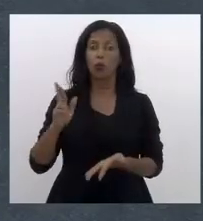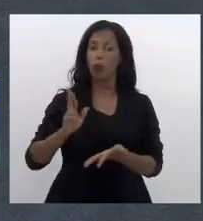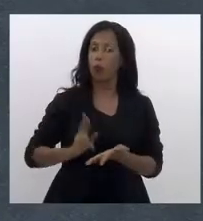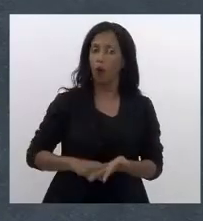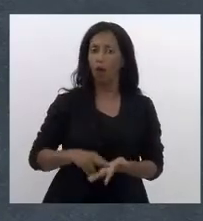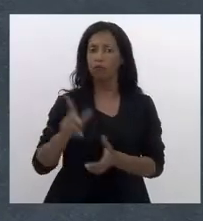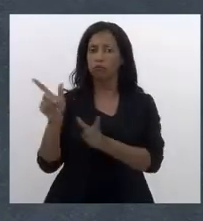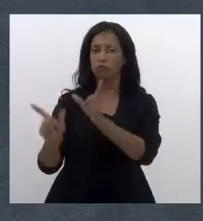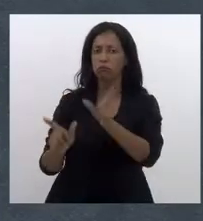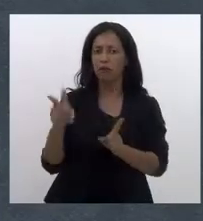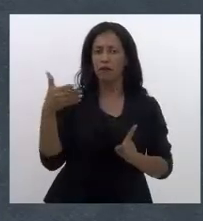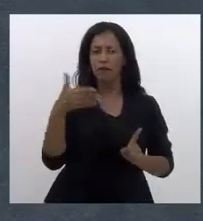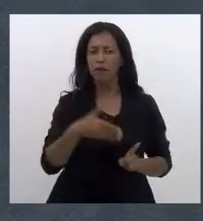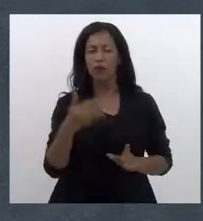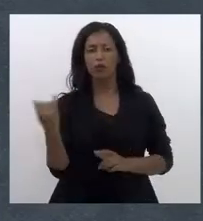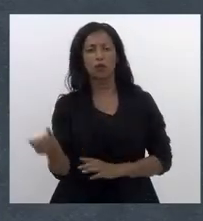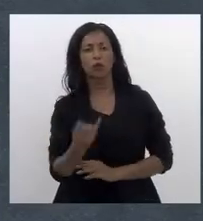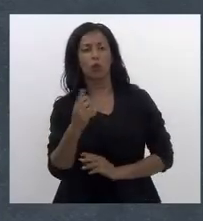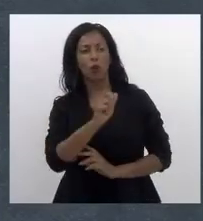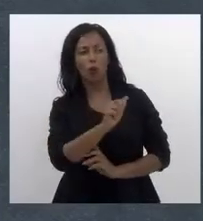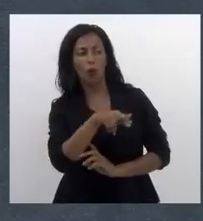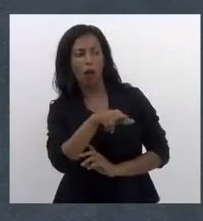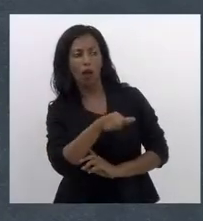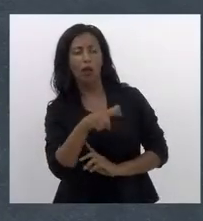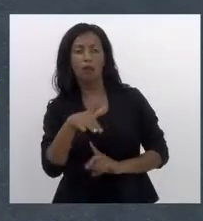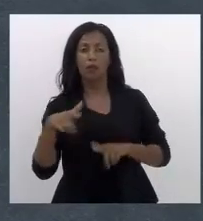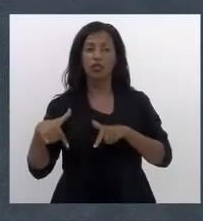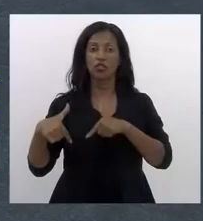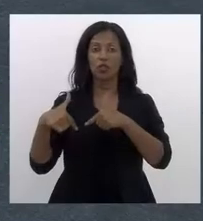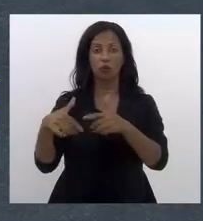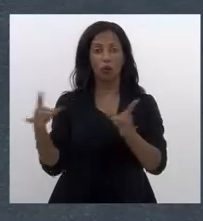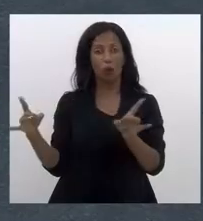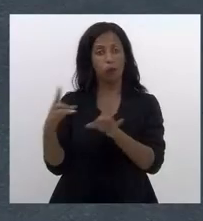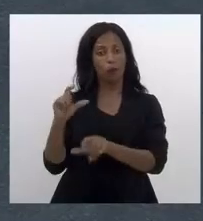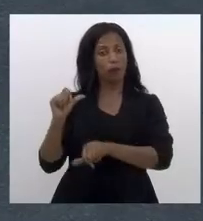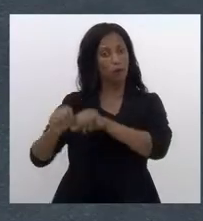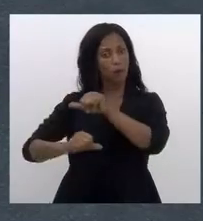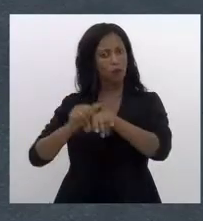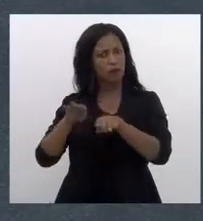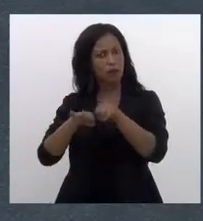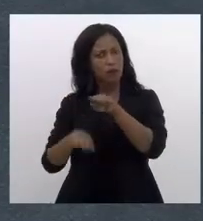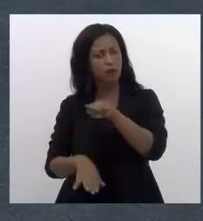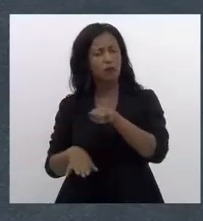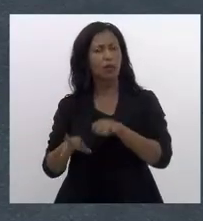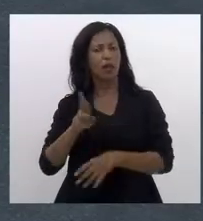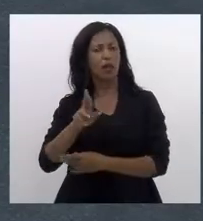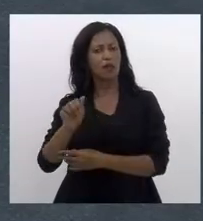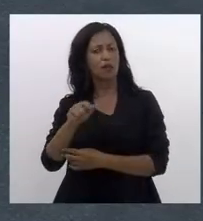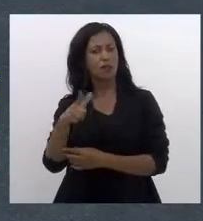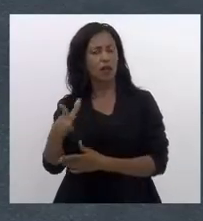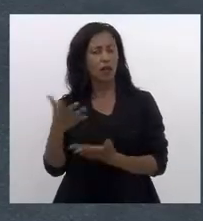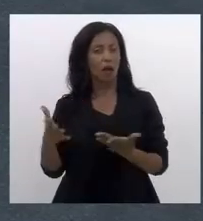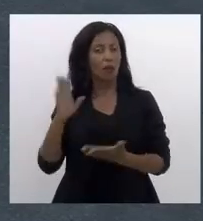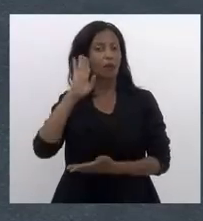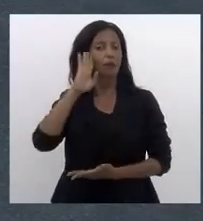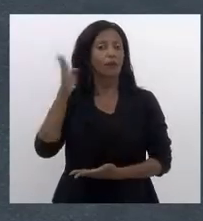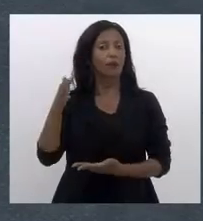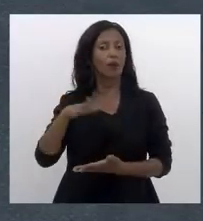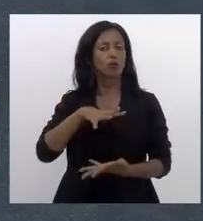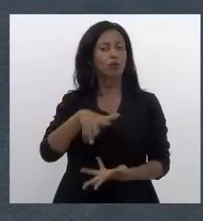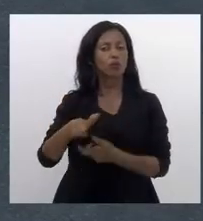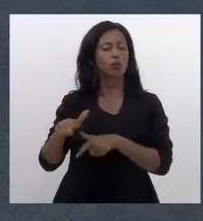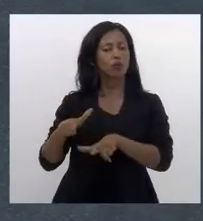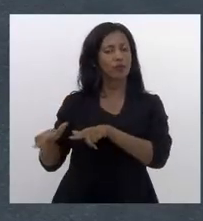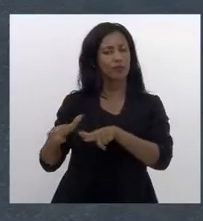de figuras como Ana Maria Leone, mas de ações concretas para mudar a desigualdade racial, principalmente no mundo